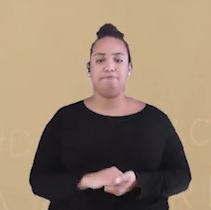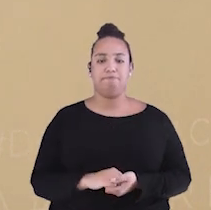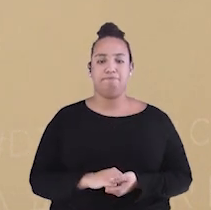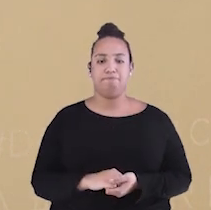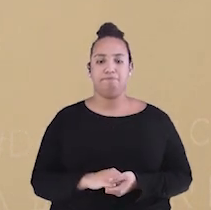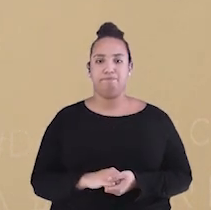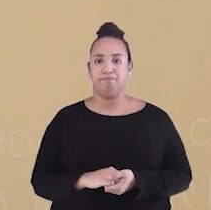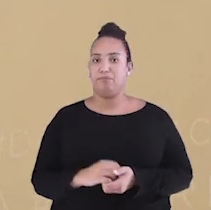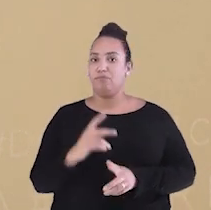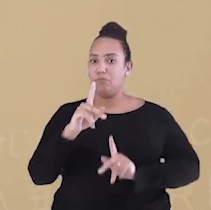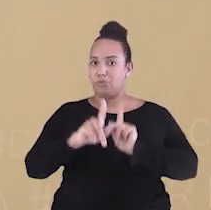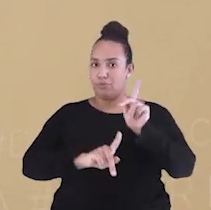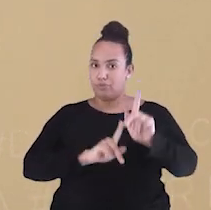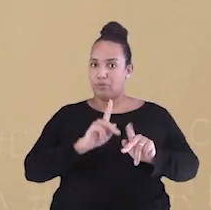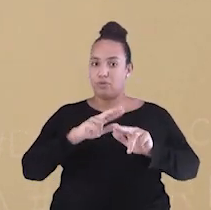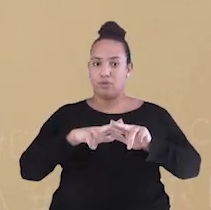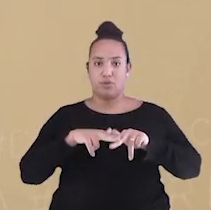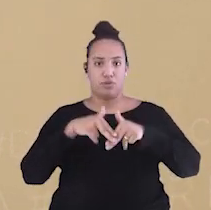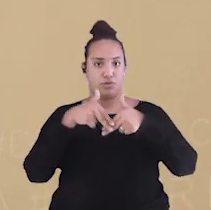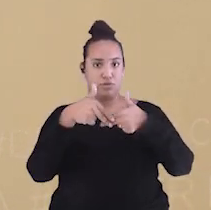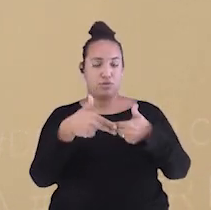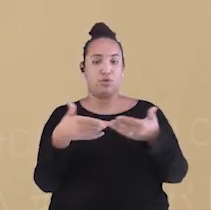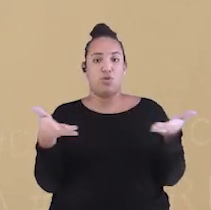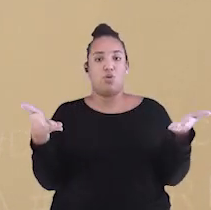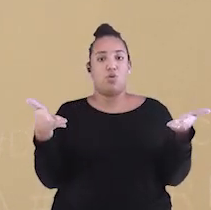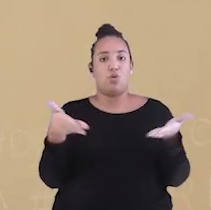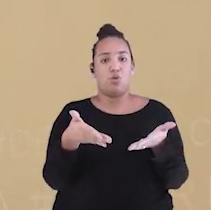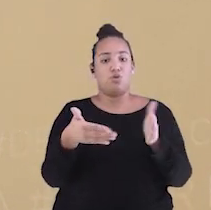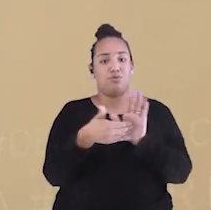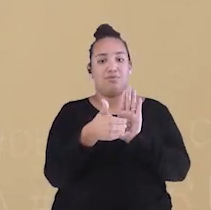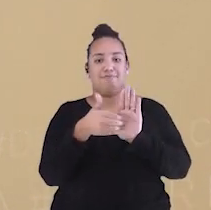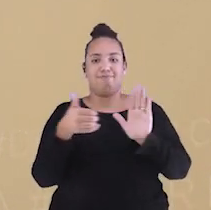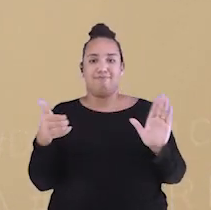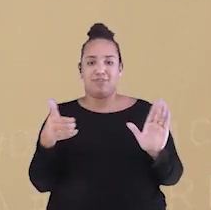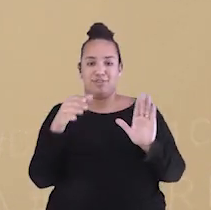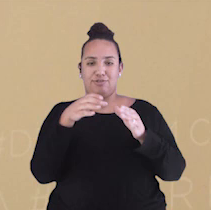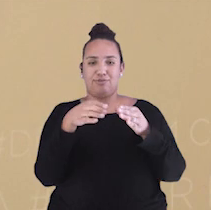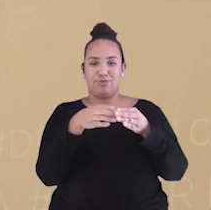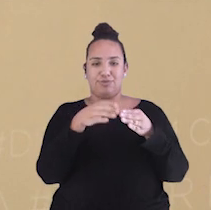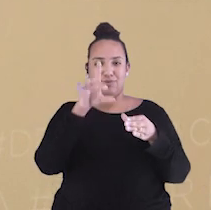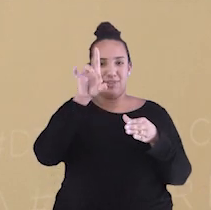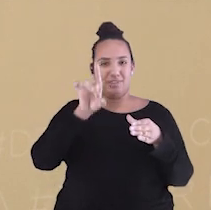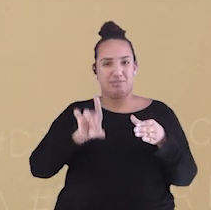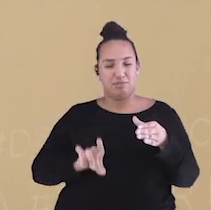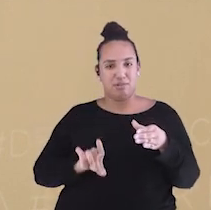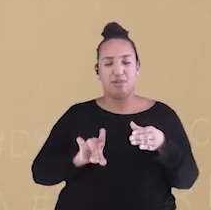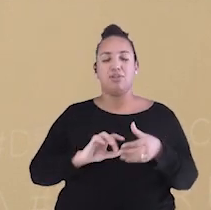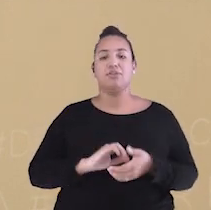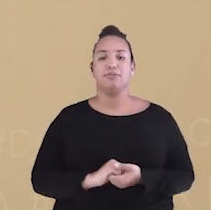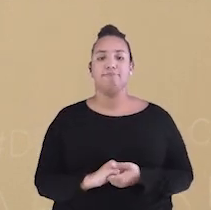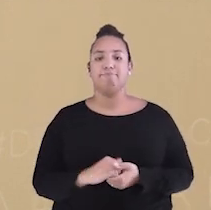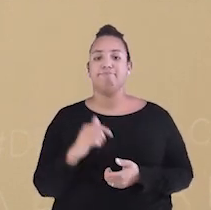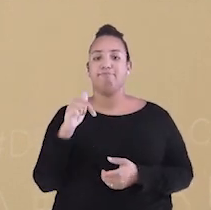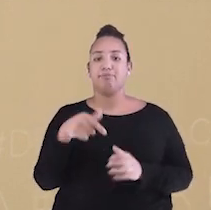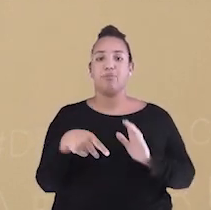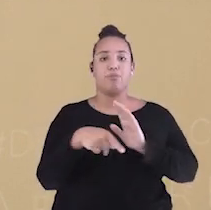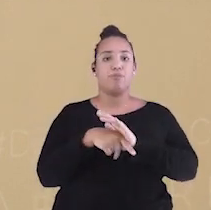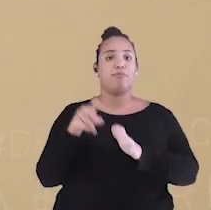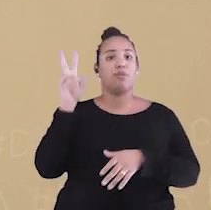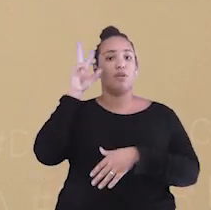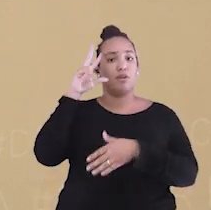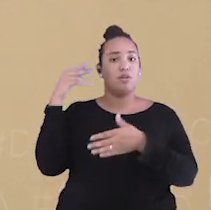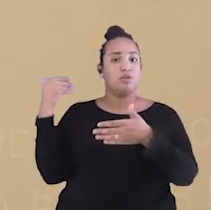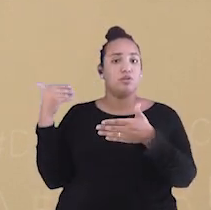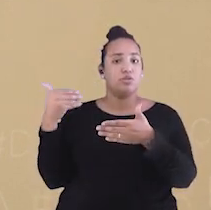e etnias que hoje são negligenciados de direitos fundamentais fizeram parte da história